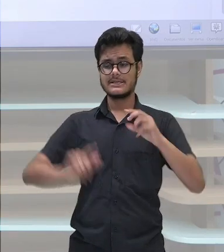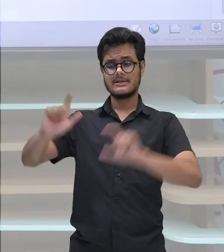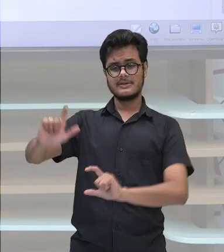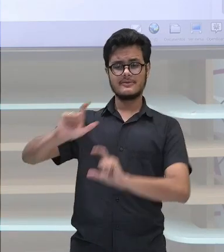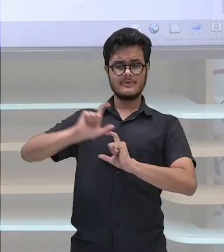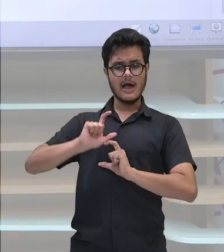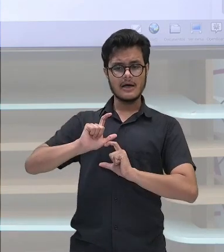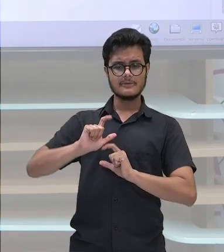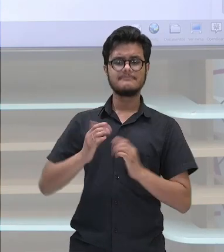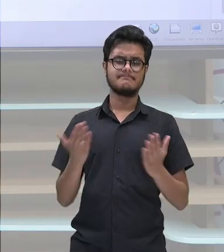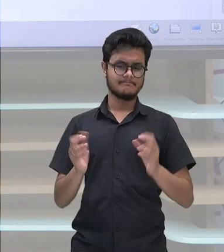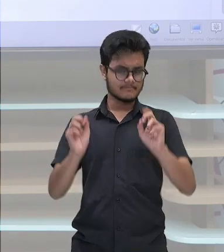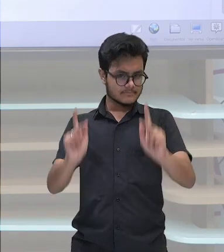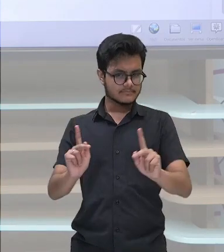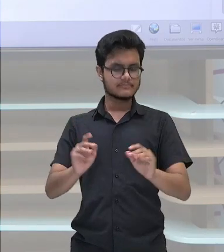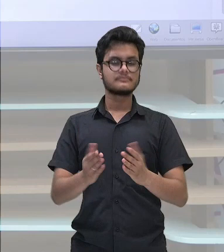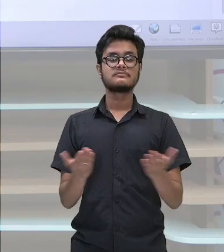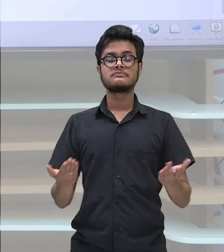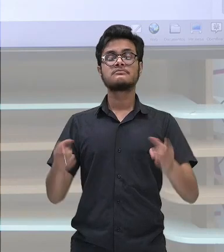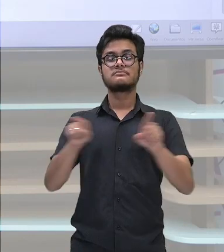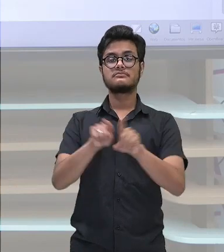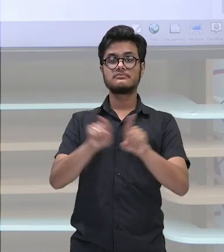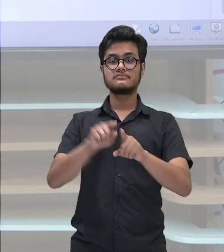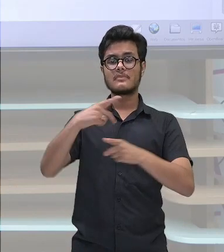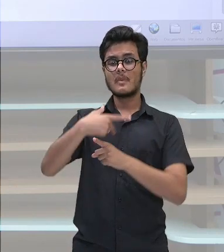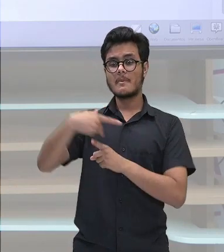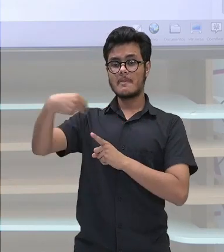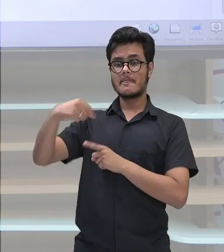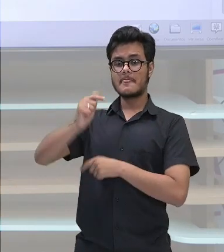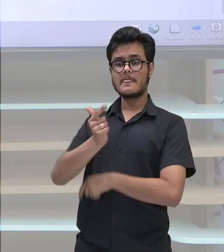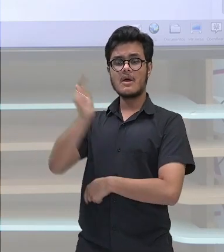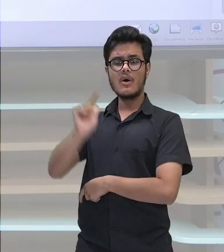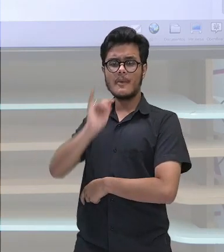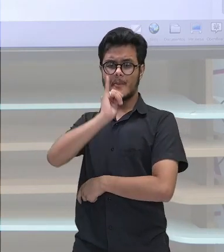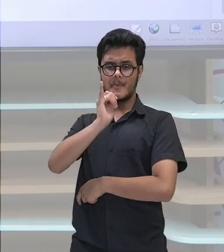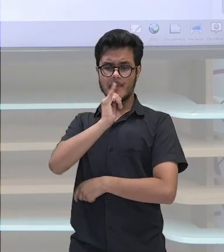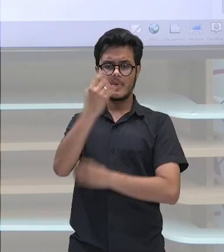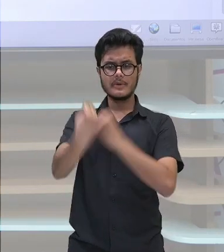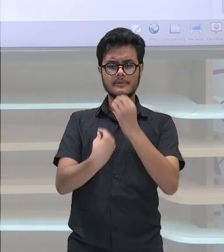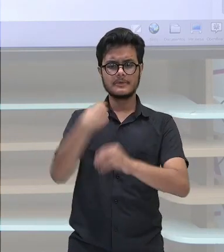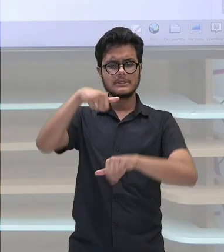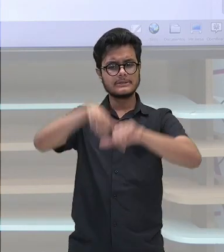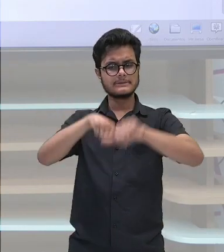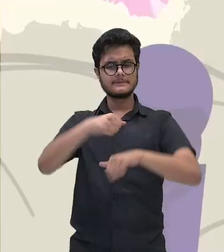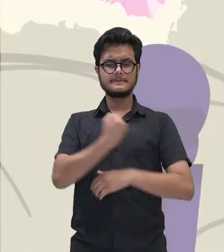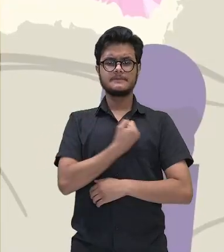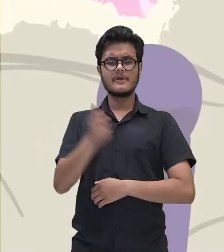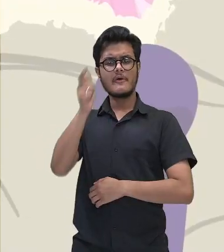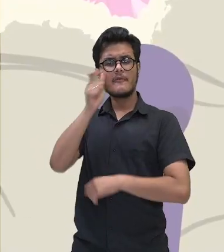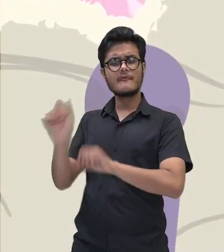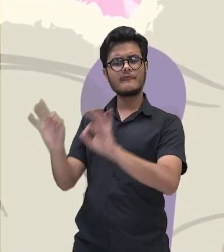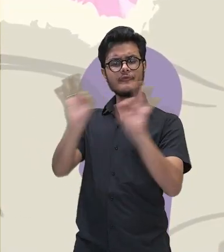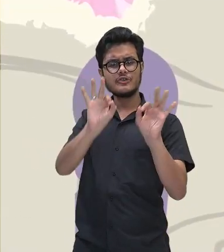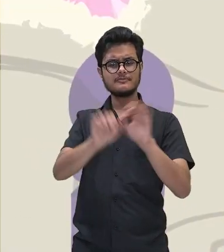terceiro lugares agora a gente vai ver um outro exemplo da nossa análise observem o vídeo